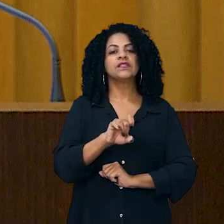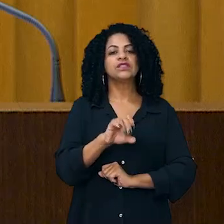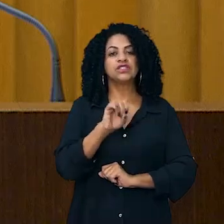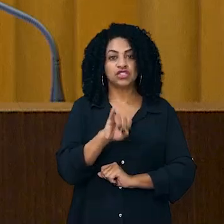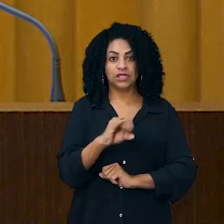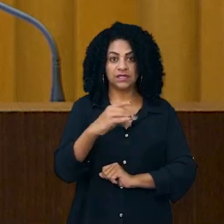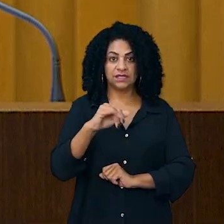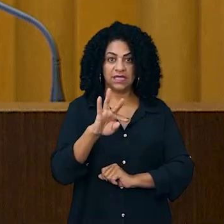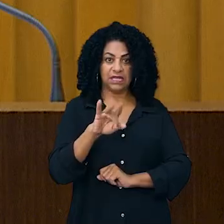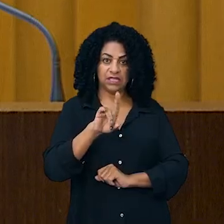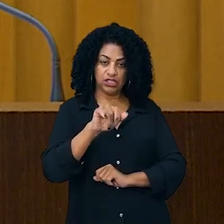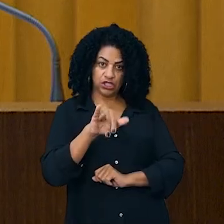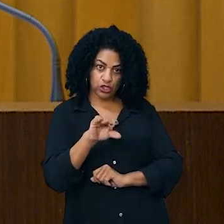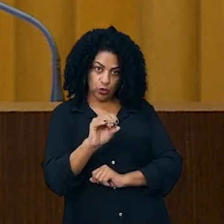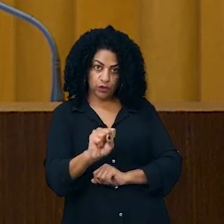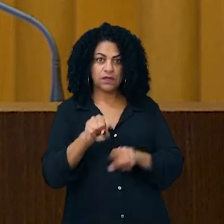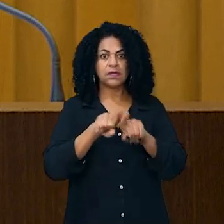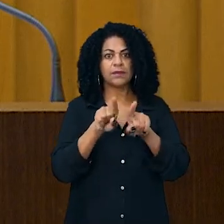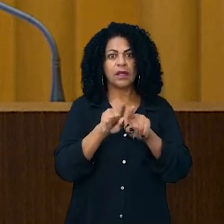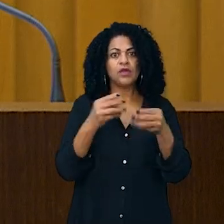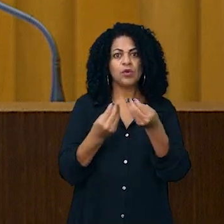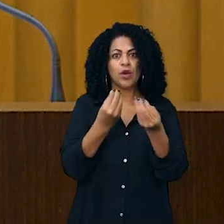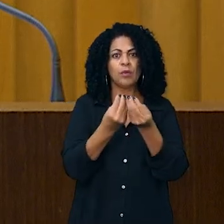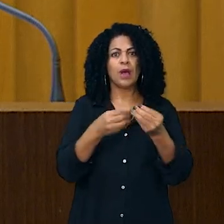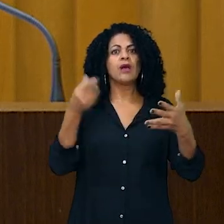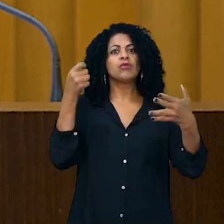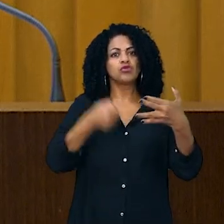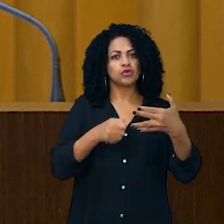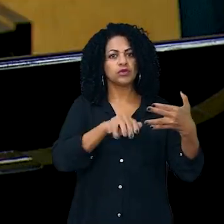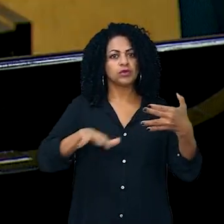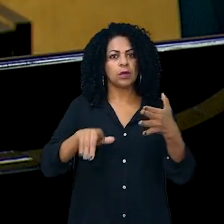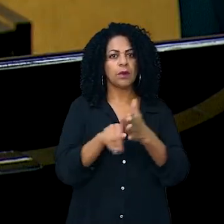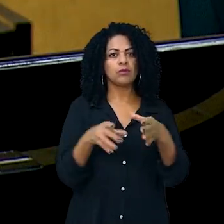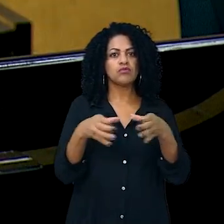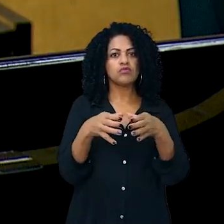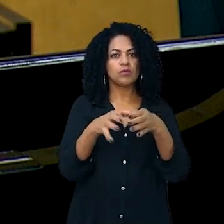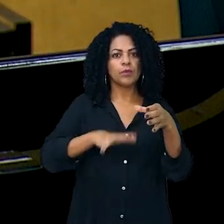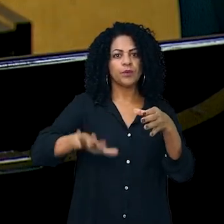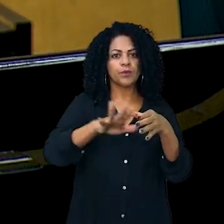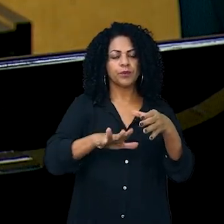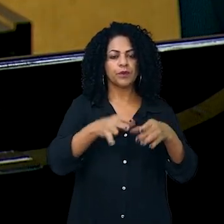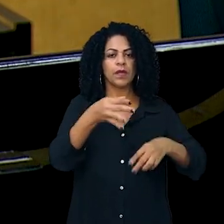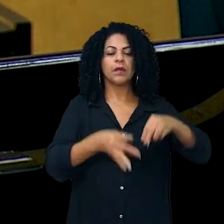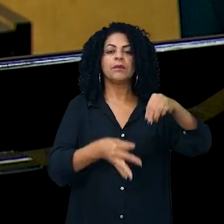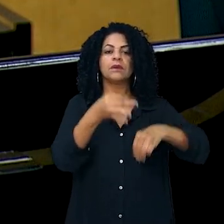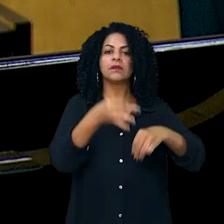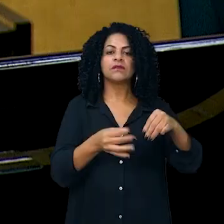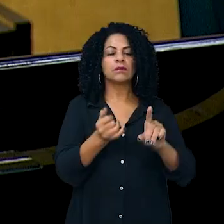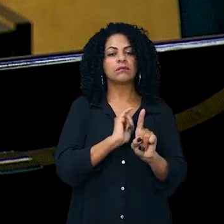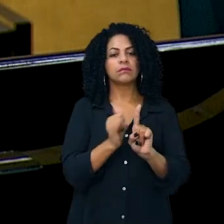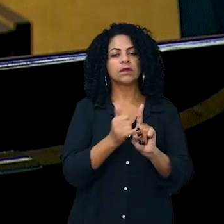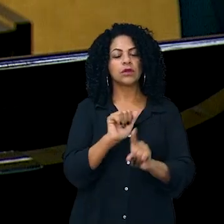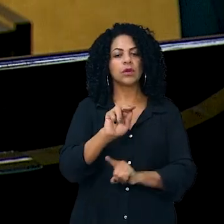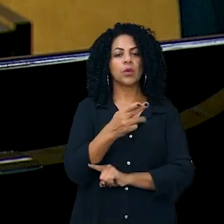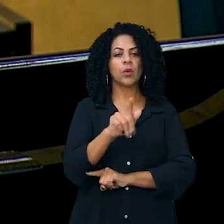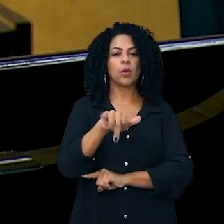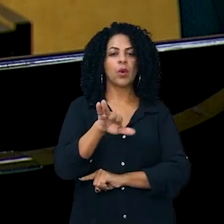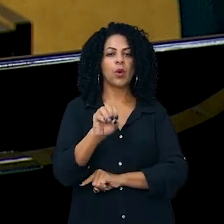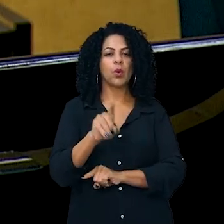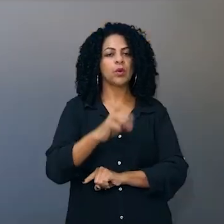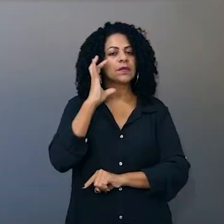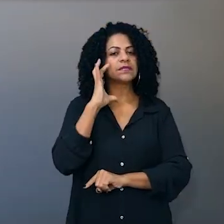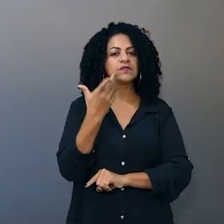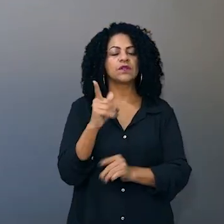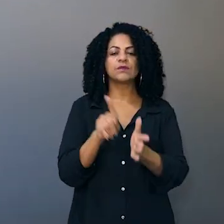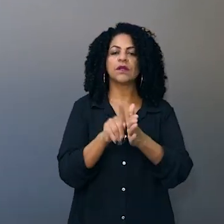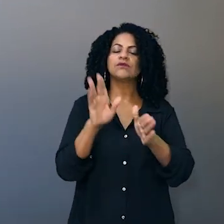individuais, responsável por uniformizar a jurisprudência da Corte. O ministro relator, Hugo Scheuermann, citou decisões do